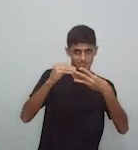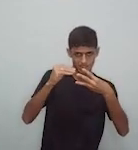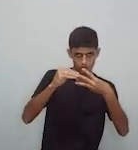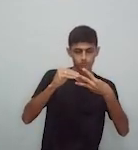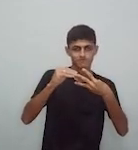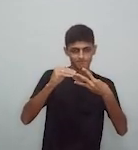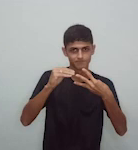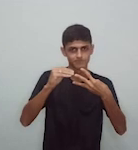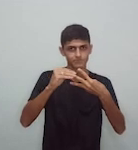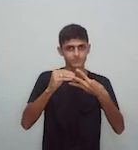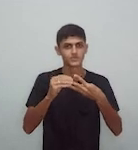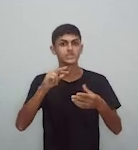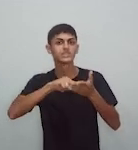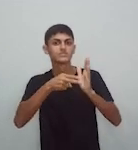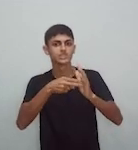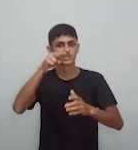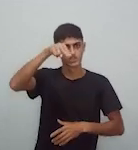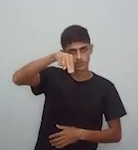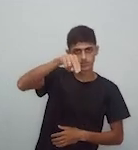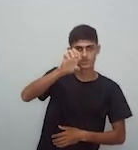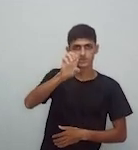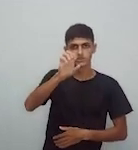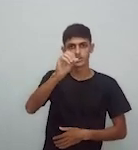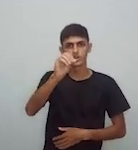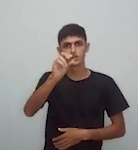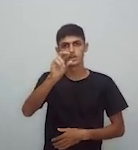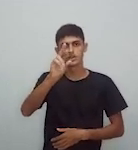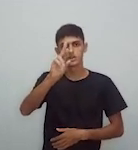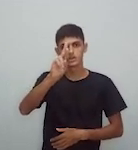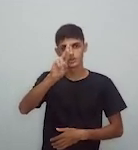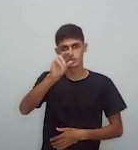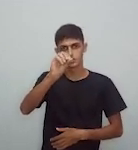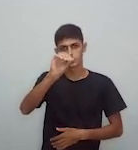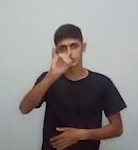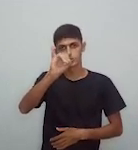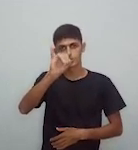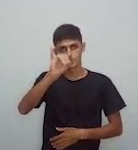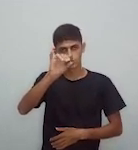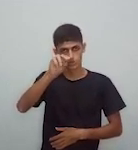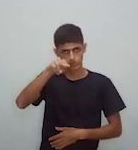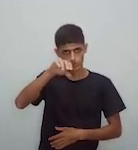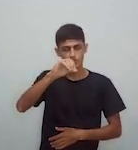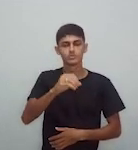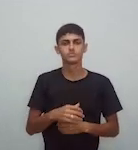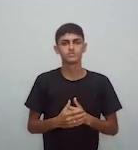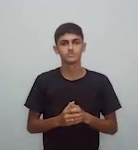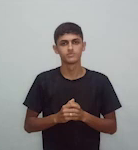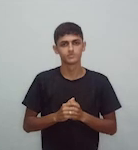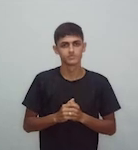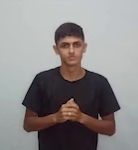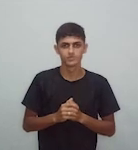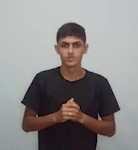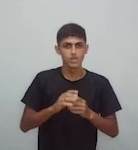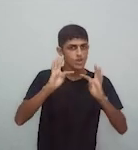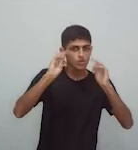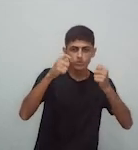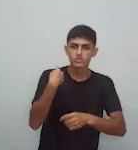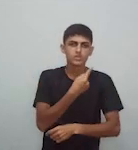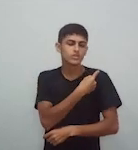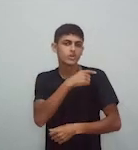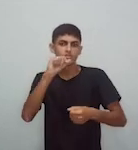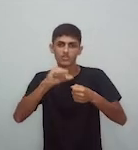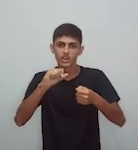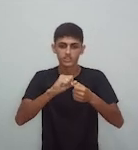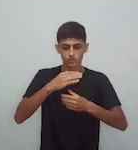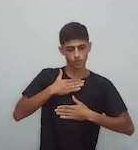nervoso são chamadas de neurônio. Então, nosso sistema nervoso ele é responsável por tudo que a gente faz, por tudo que nosso organismo